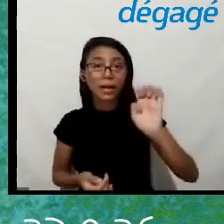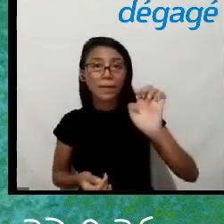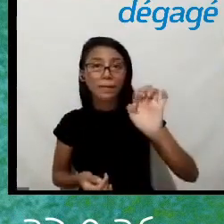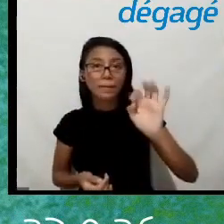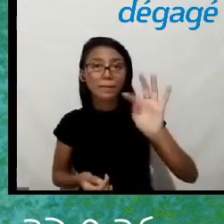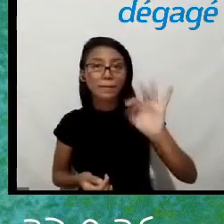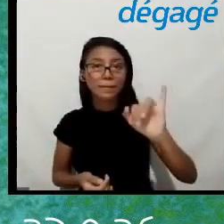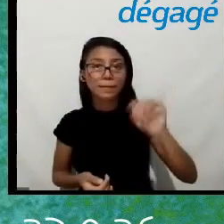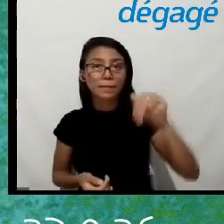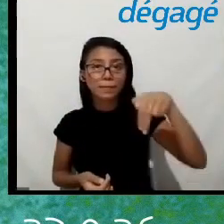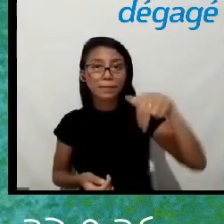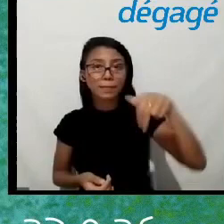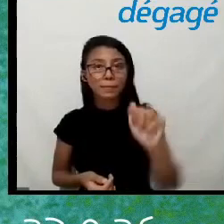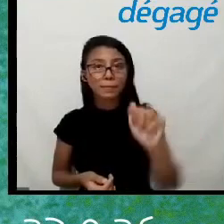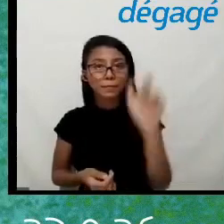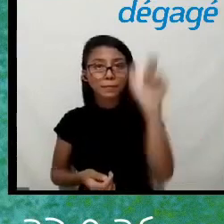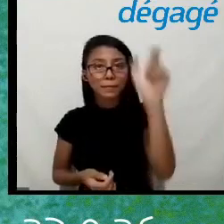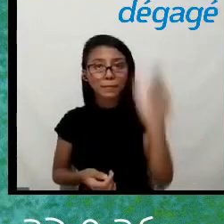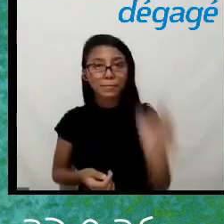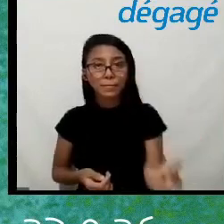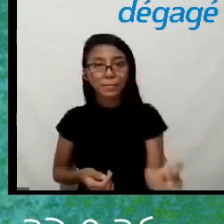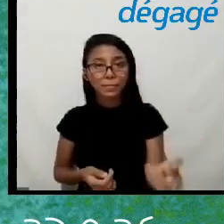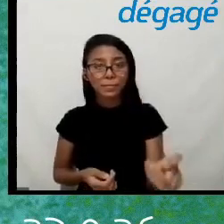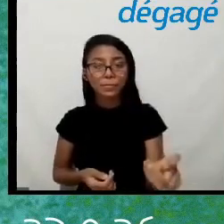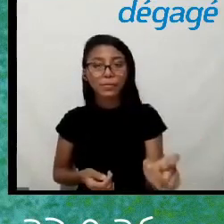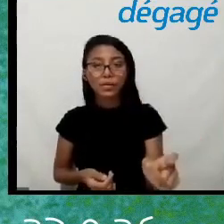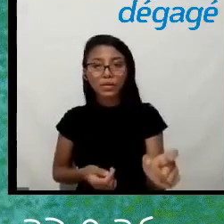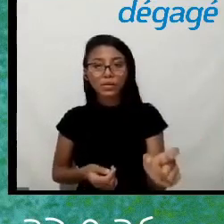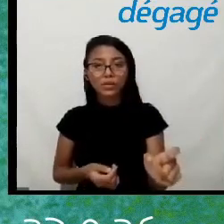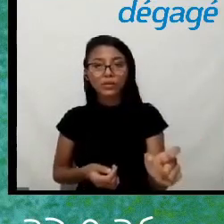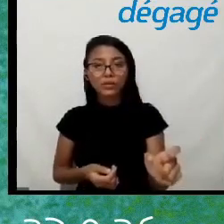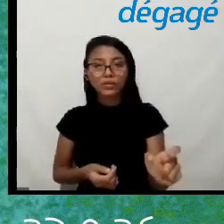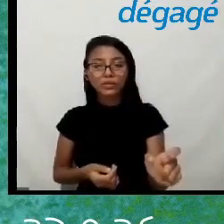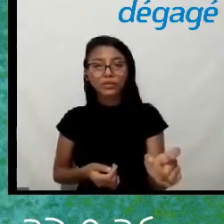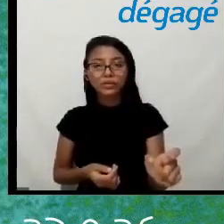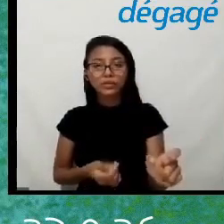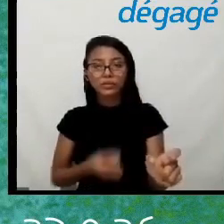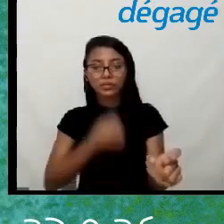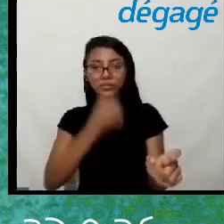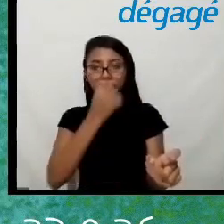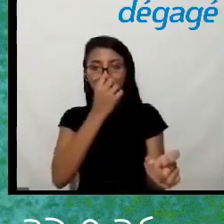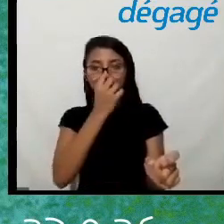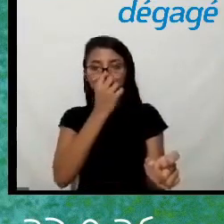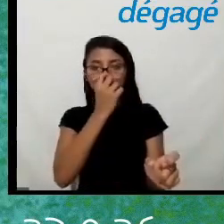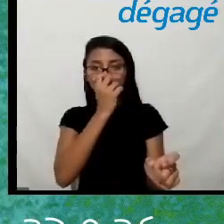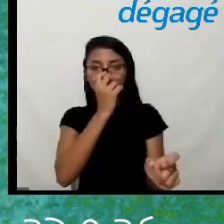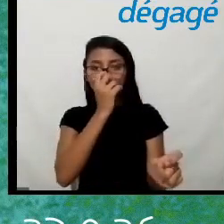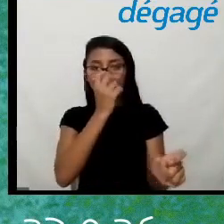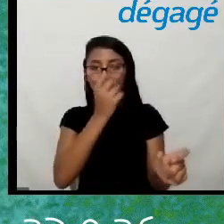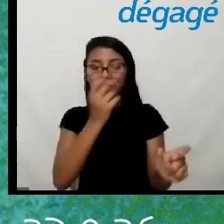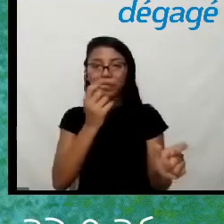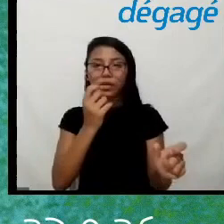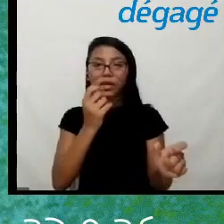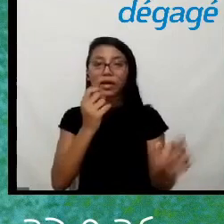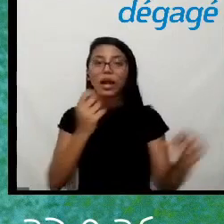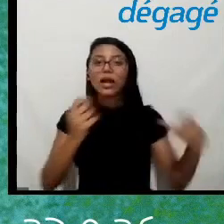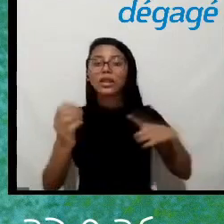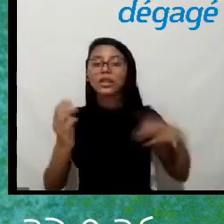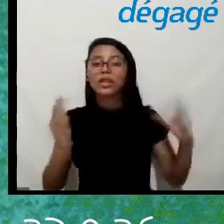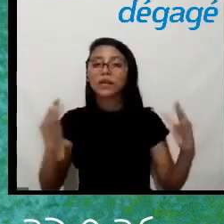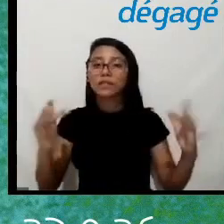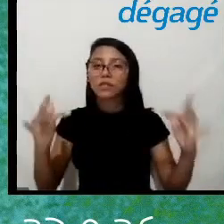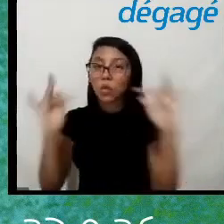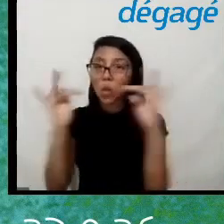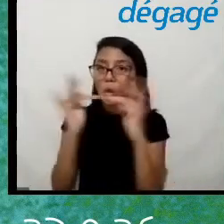era pesquisadora vinculada ao Circulando, ela entrou em contato com Lucas Uradovski, que era participante do Teatro de